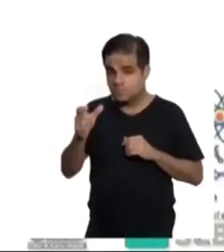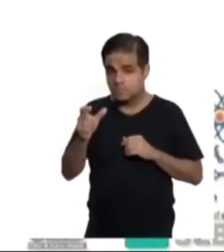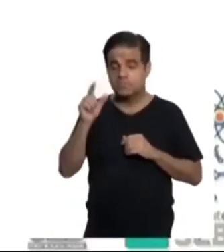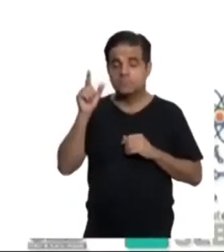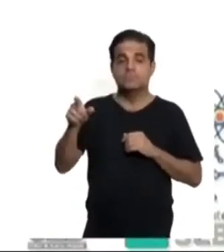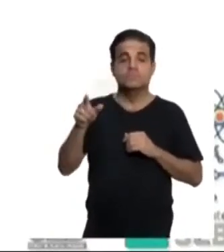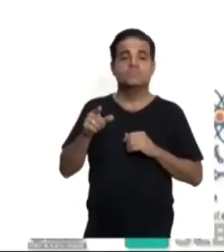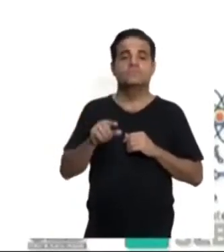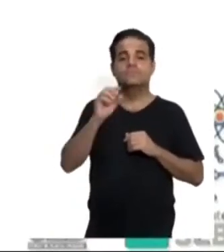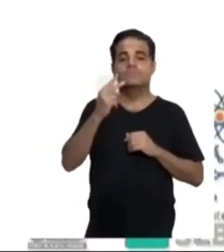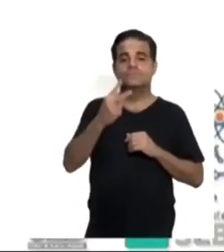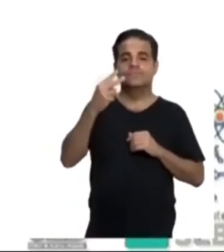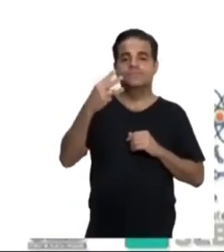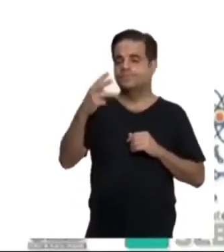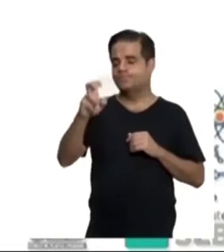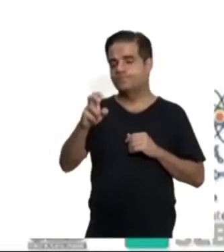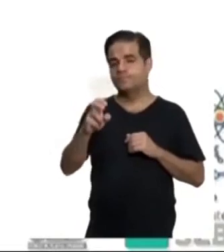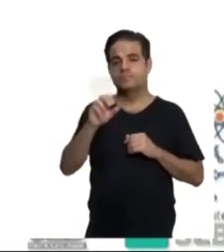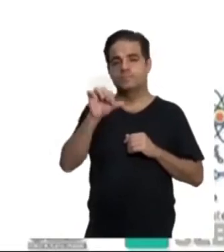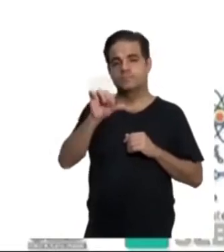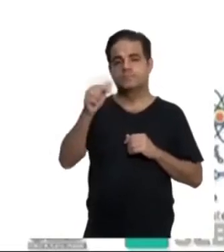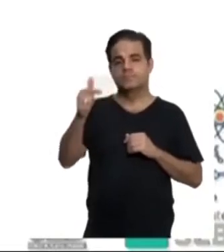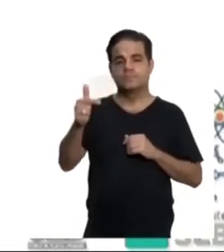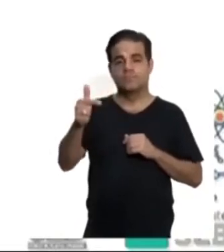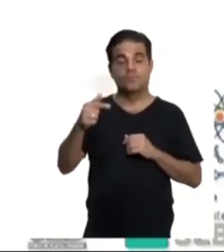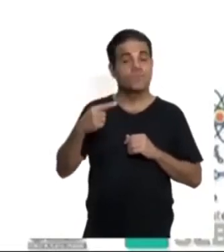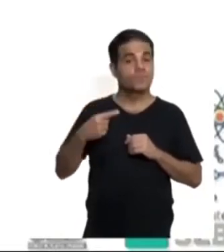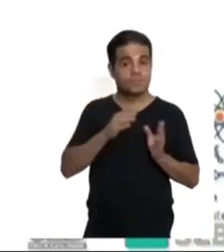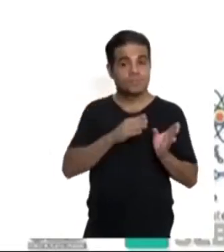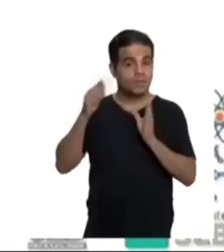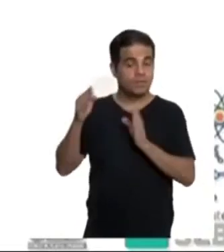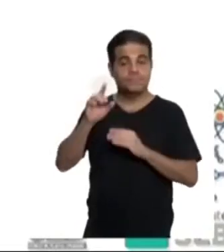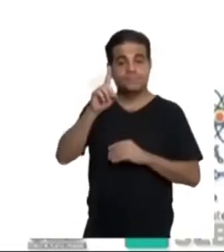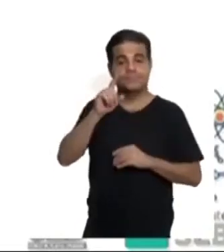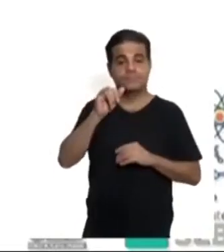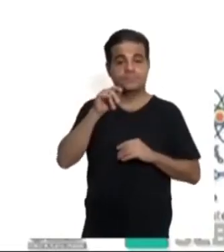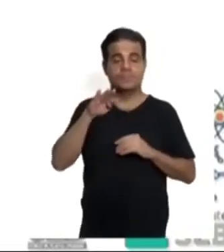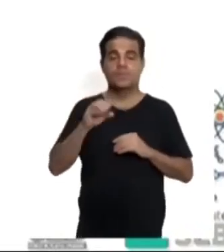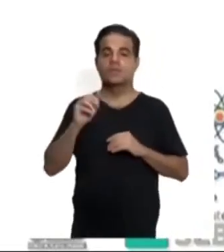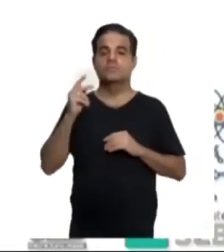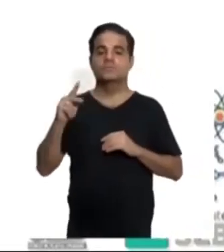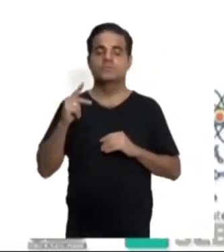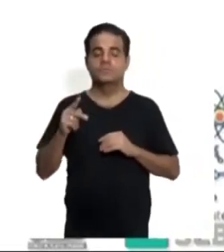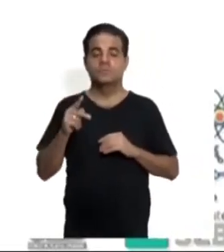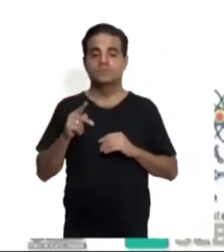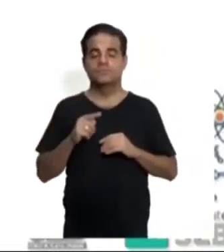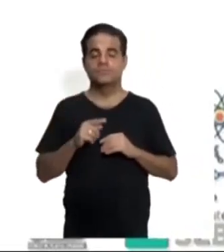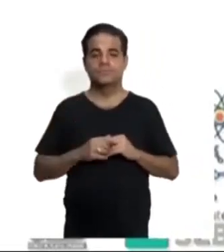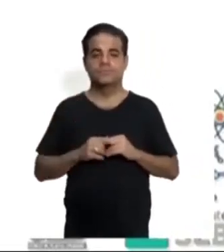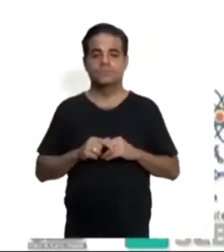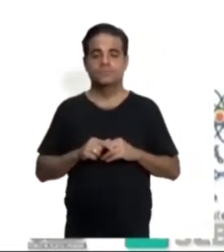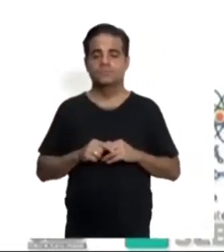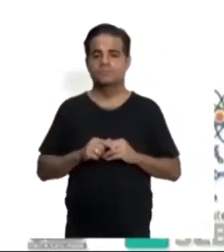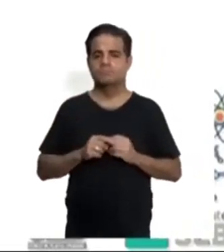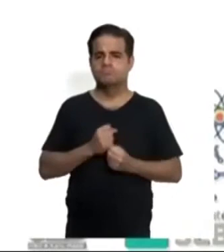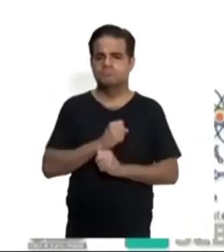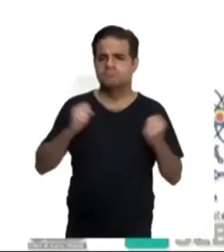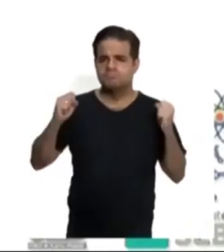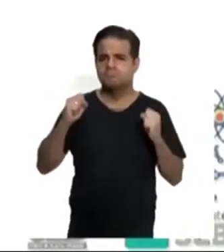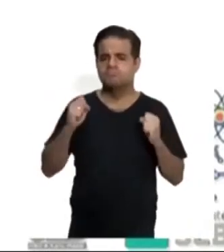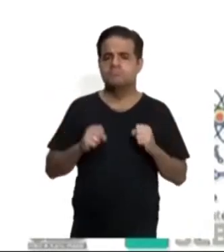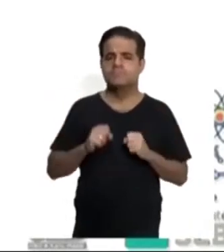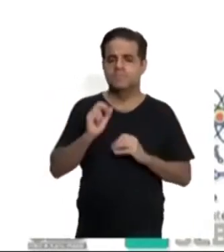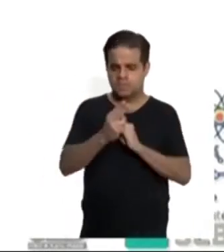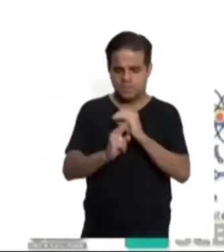ó, 235 e 92, aqui do lado direito, aí para o seu, certo? Bombardeado com